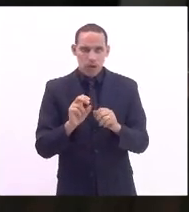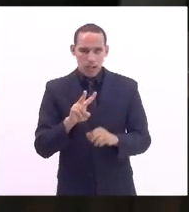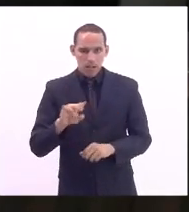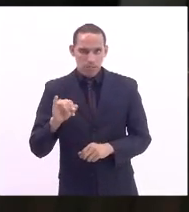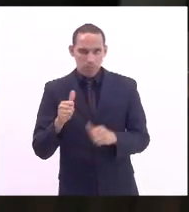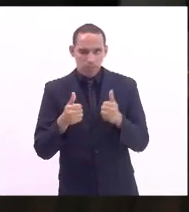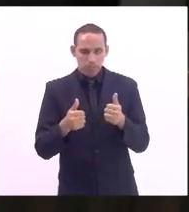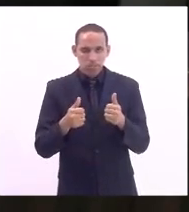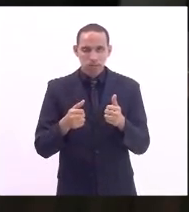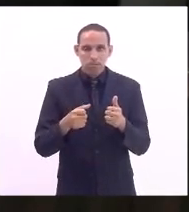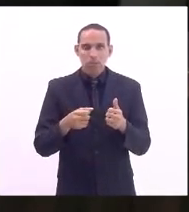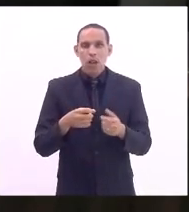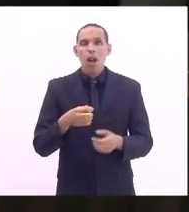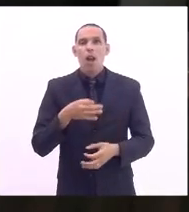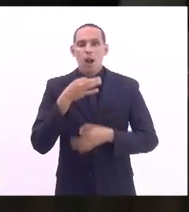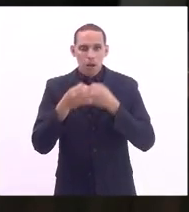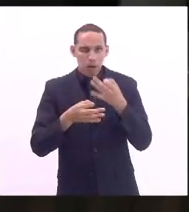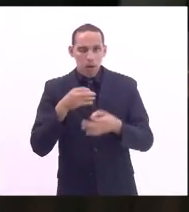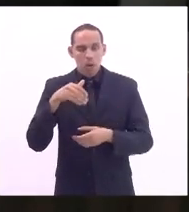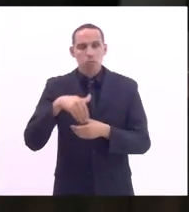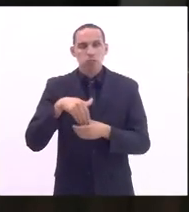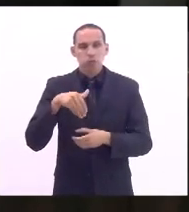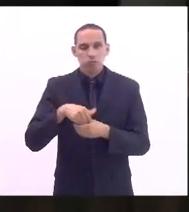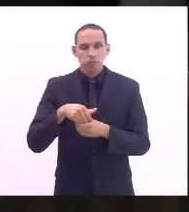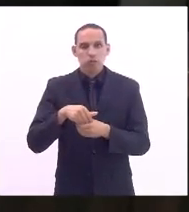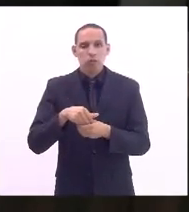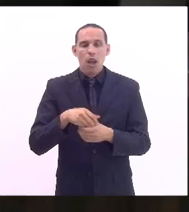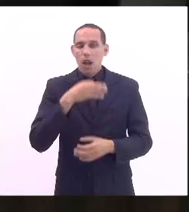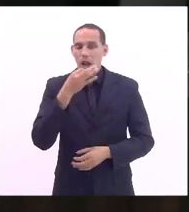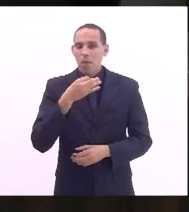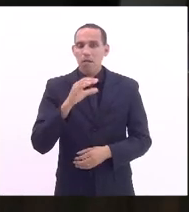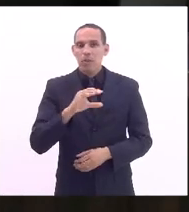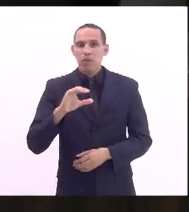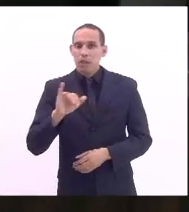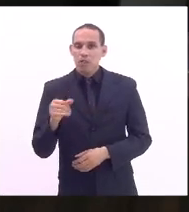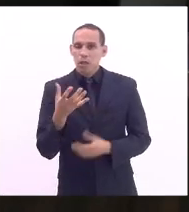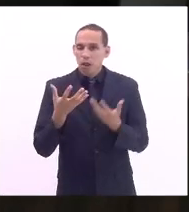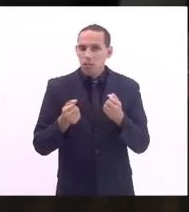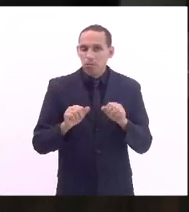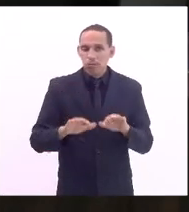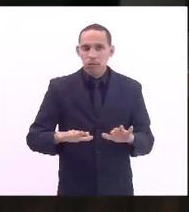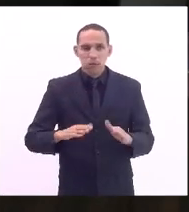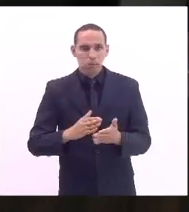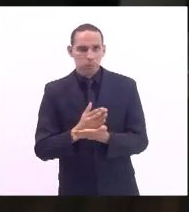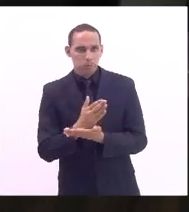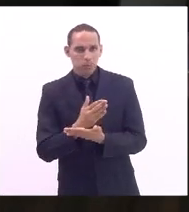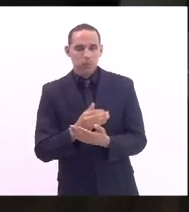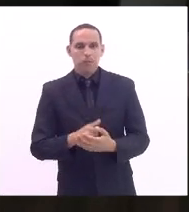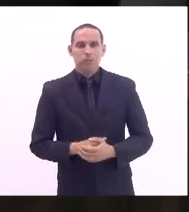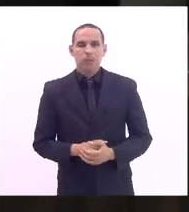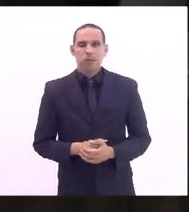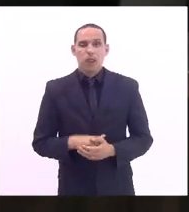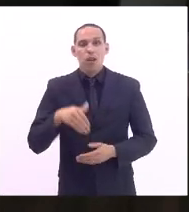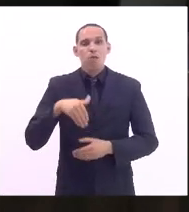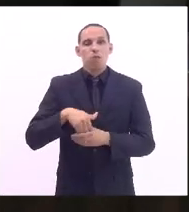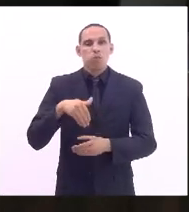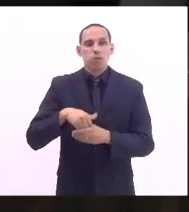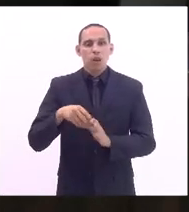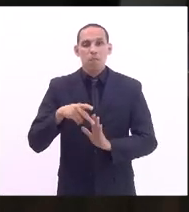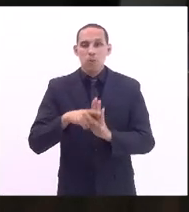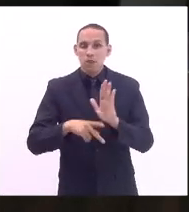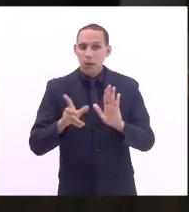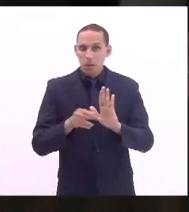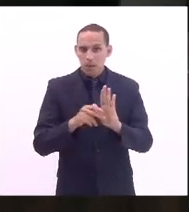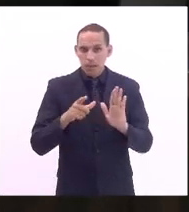os pareceres emitidos em votação, o parecer da Comissão de Constituição e Justiça. Senhores que aprovam, permaneçam como estão, aprovado. Em votação, o projeto